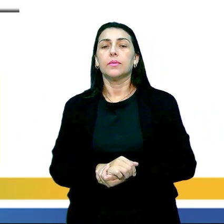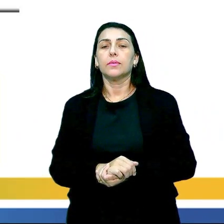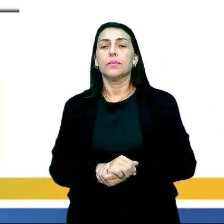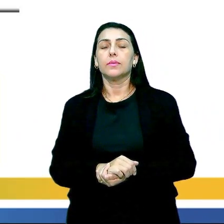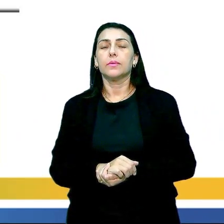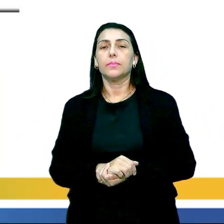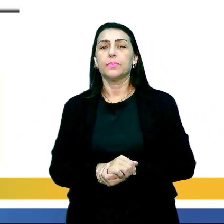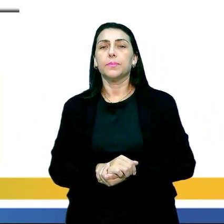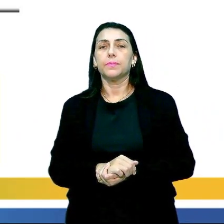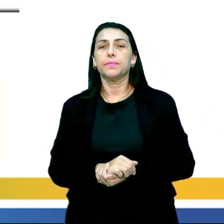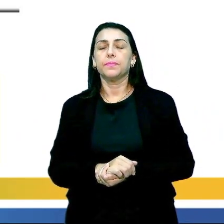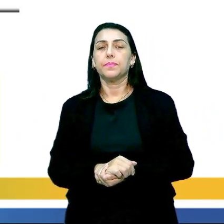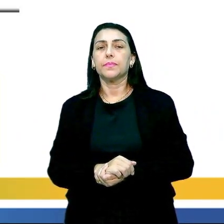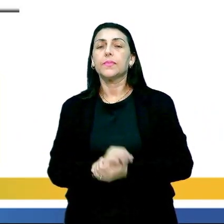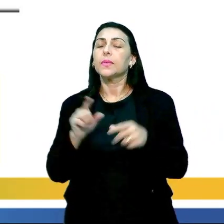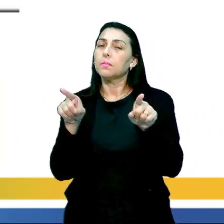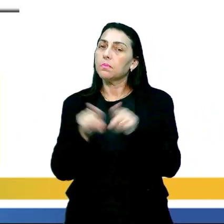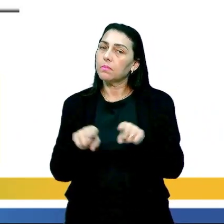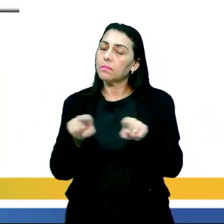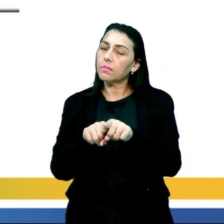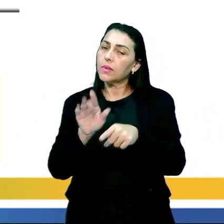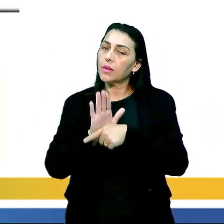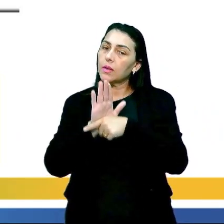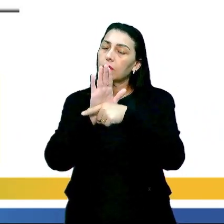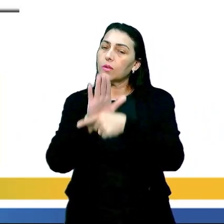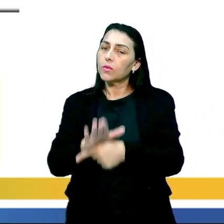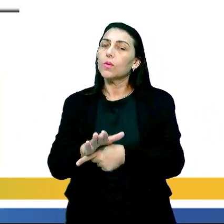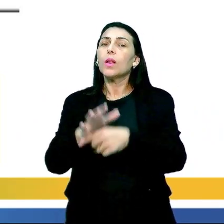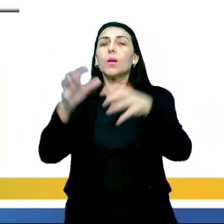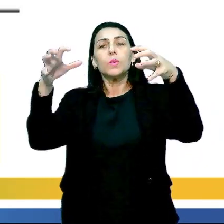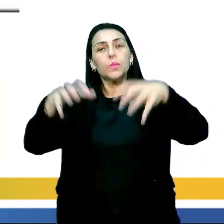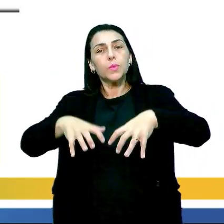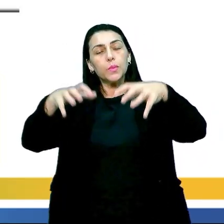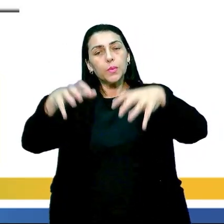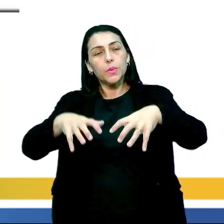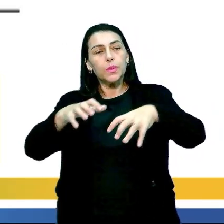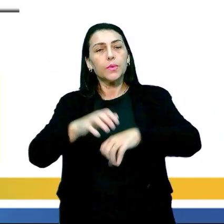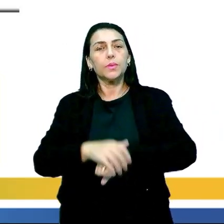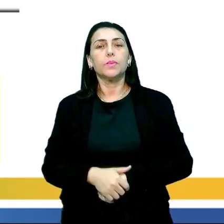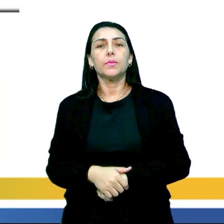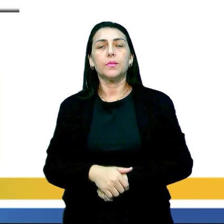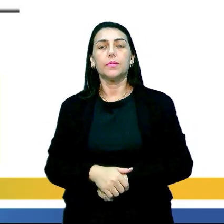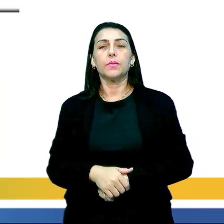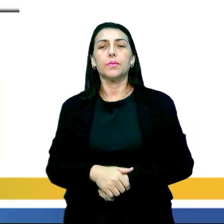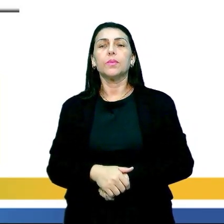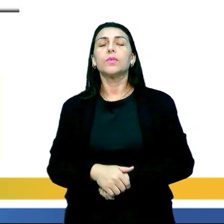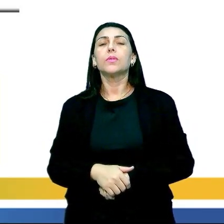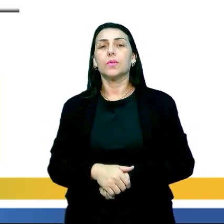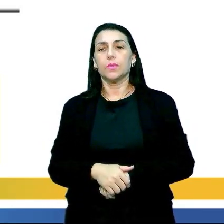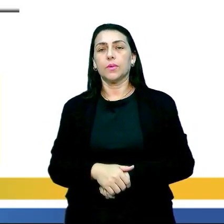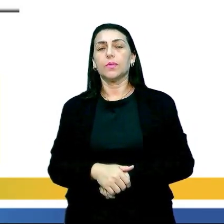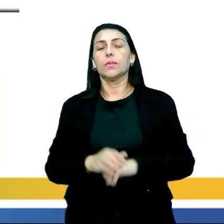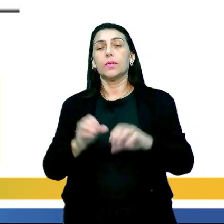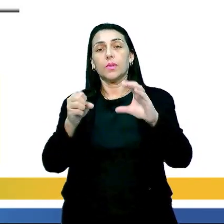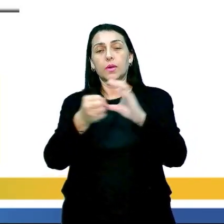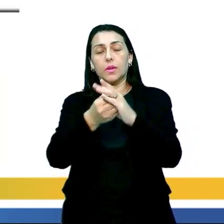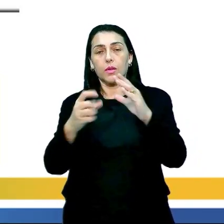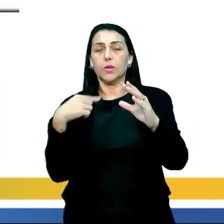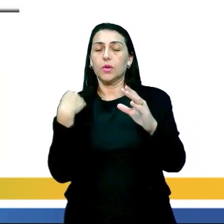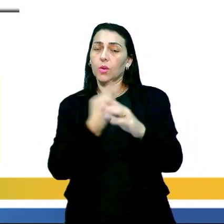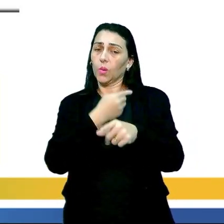da evapotranspiração, ela também ajuda no regime das chuvas, tá? Então, esse é um dos motivos, por exemplo, da